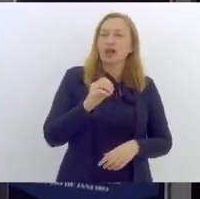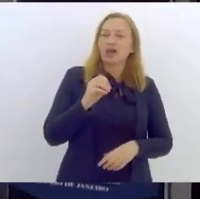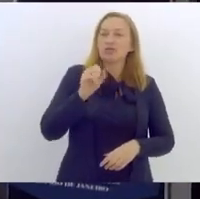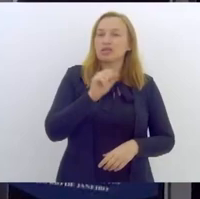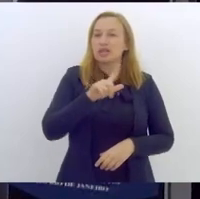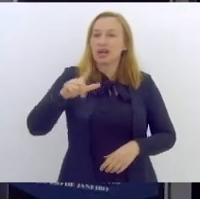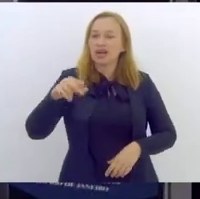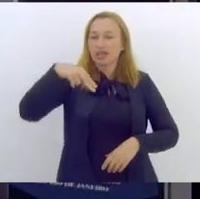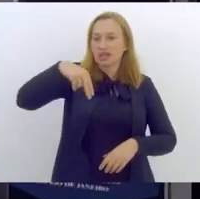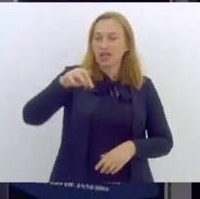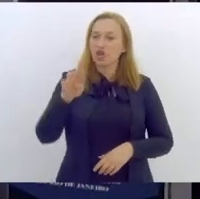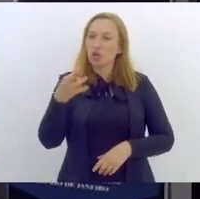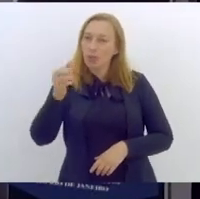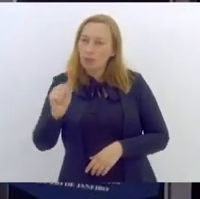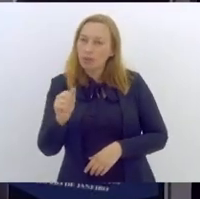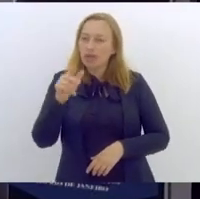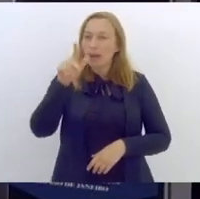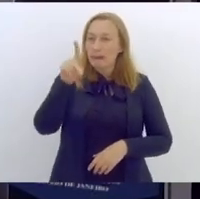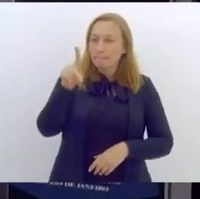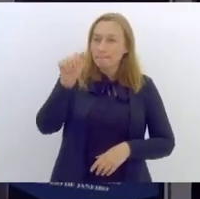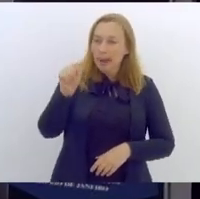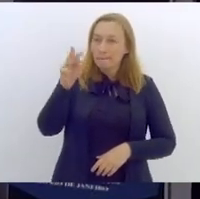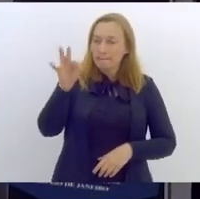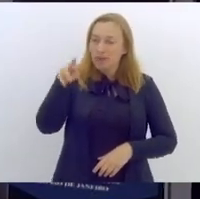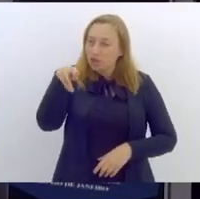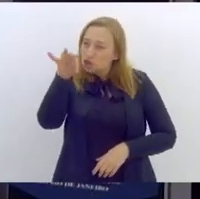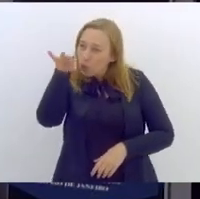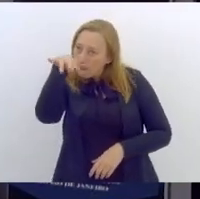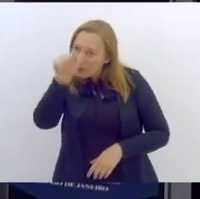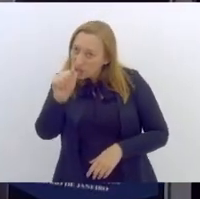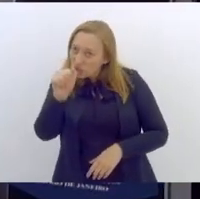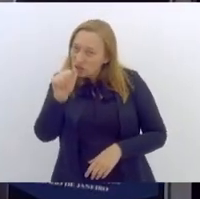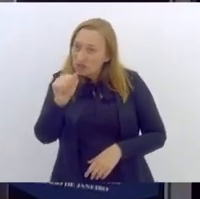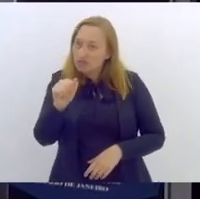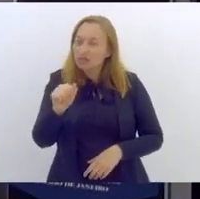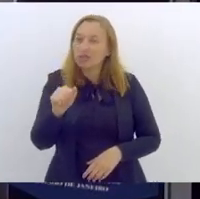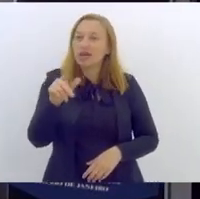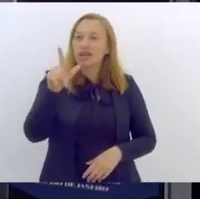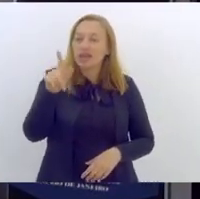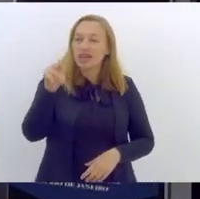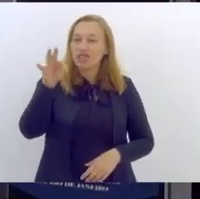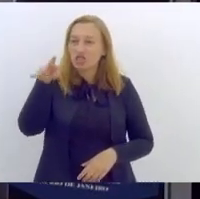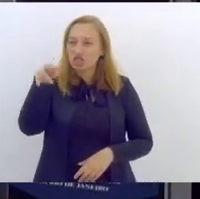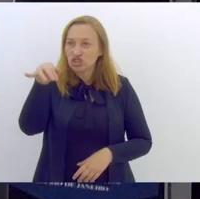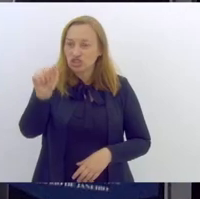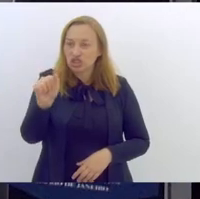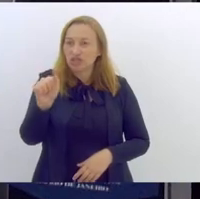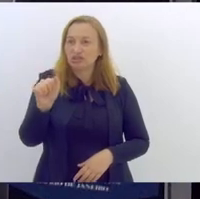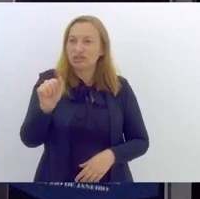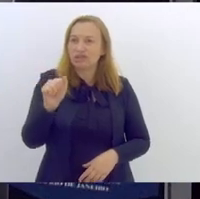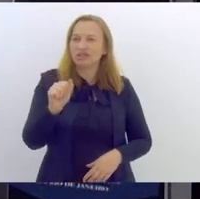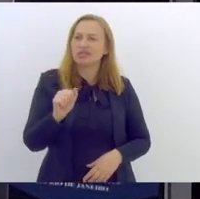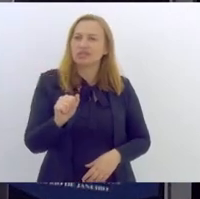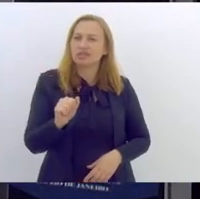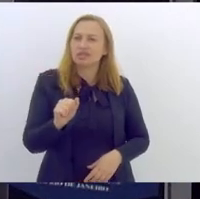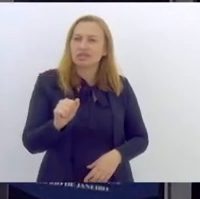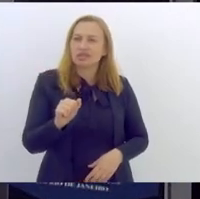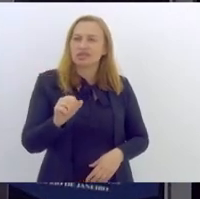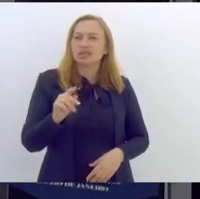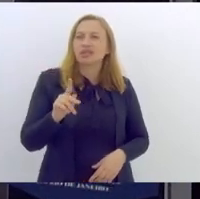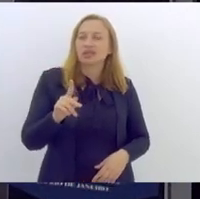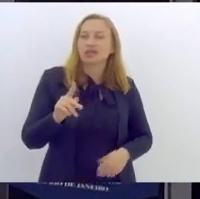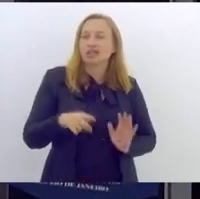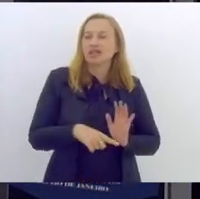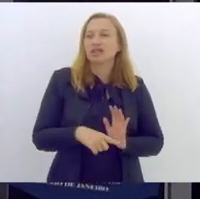técnica perito papiloscopista e não perito Legista e auxiliar técnico